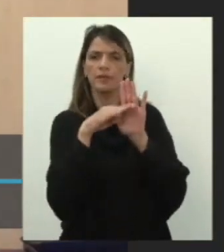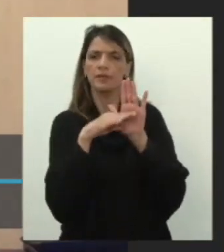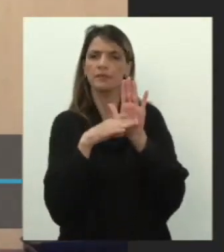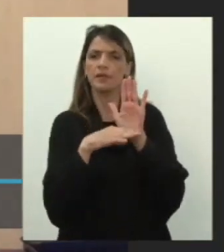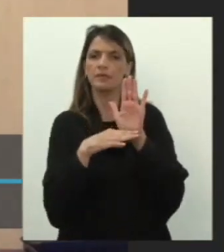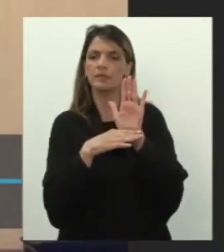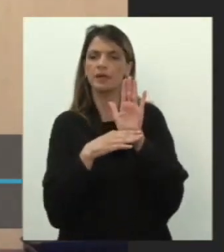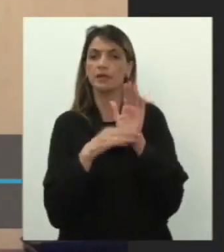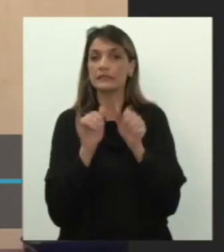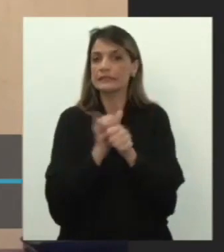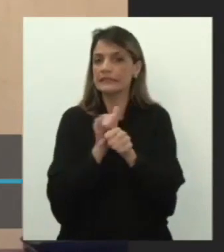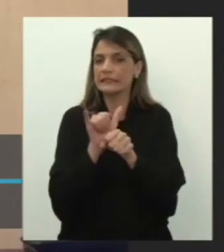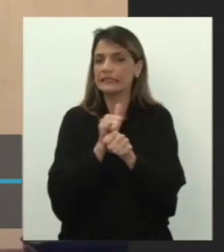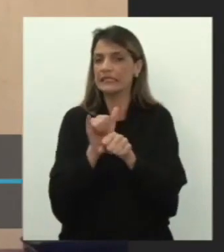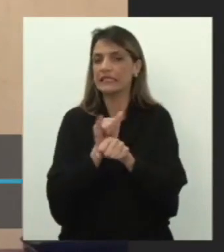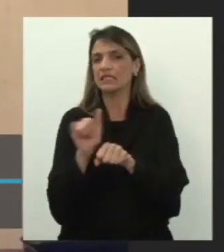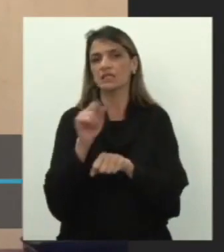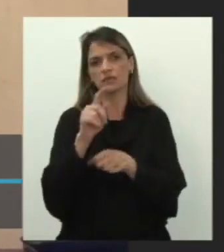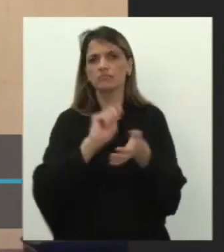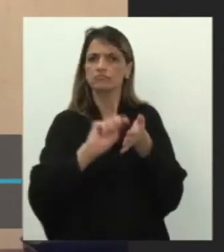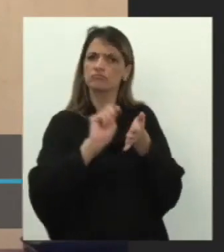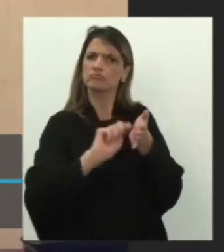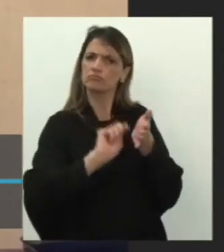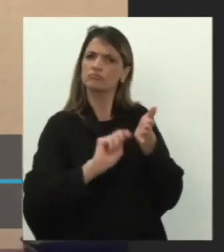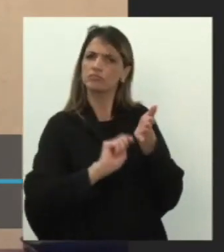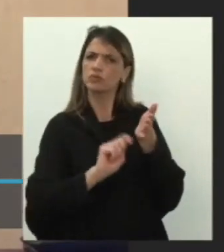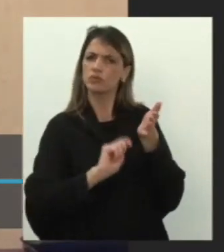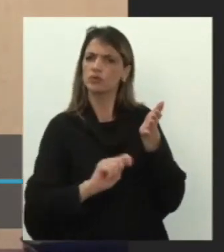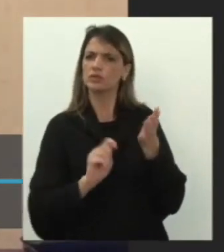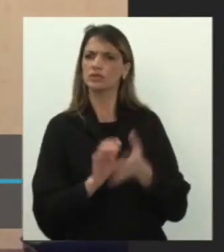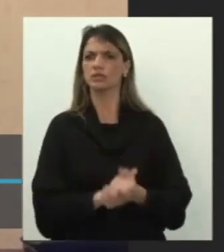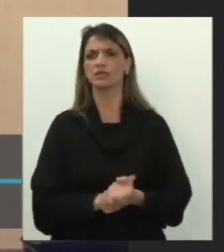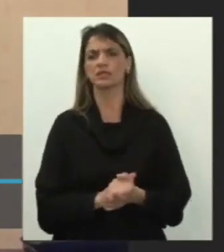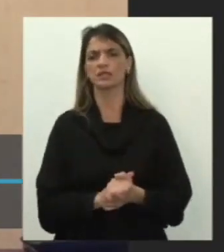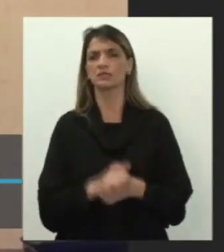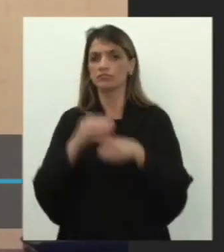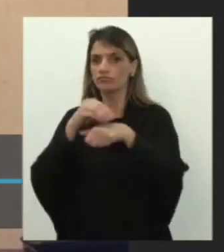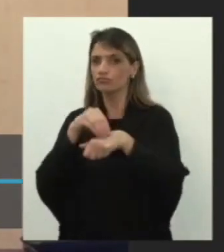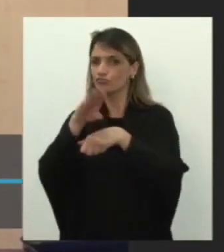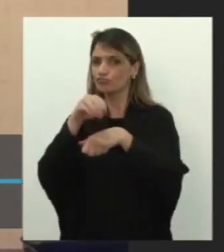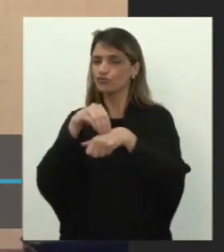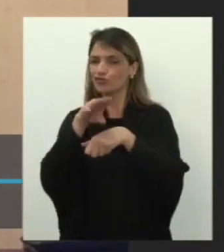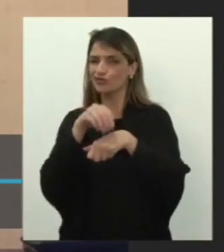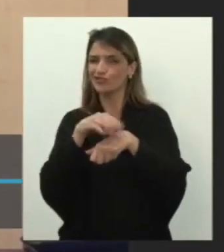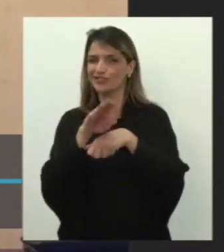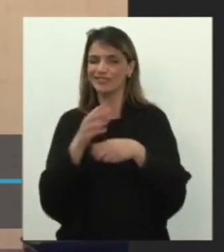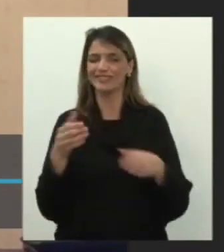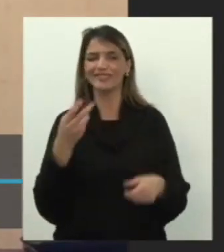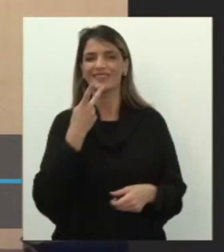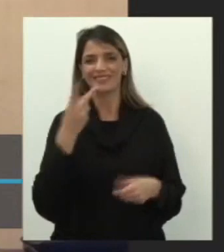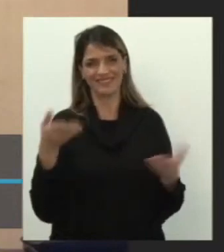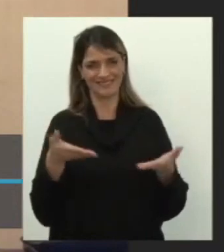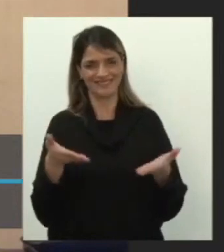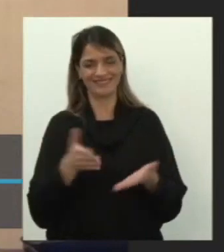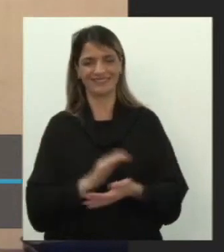as ferramentas, e nós gostaríamos que vocês anotassem essas dicas, né, que ela vai passar no vídeo.